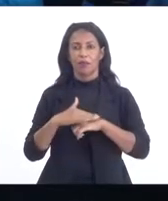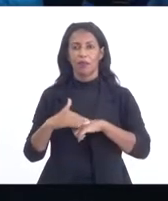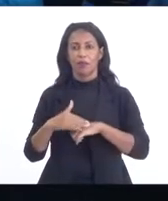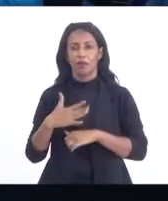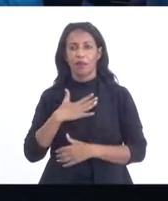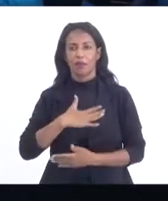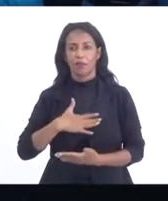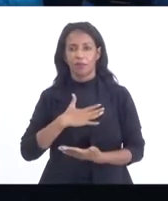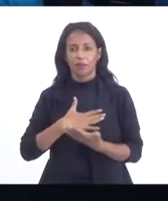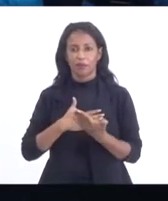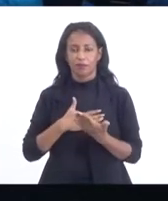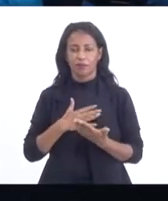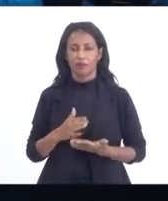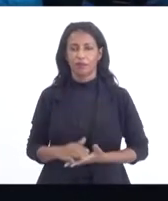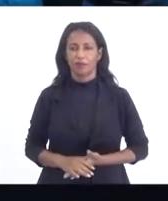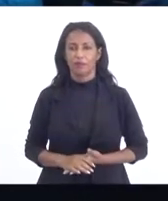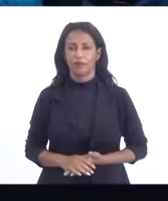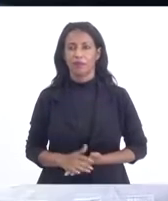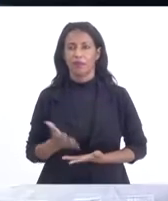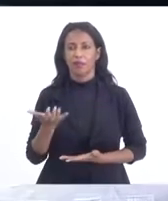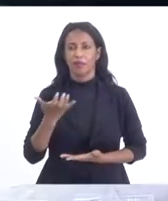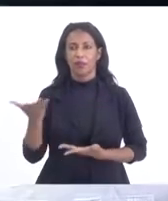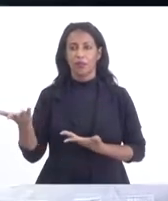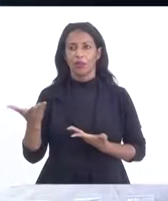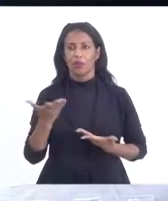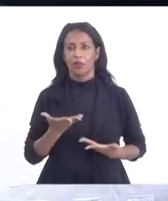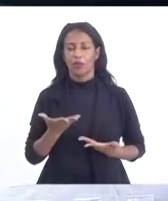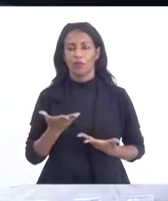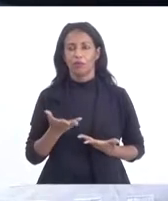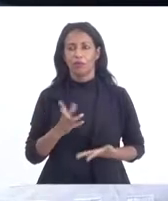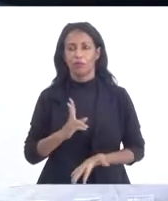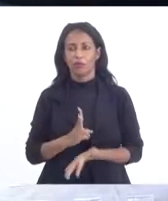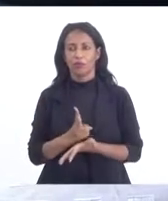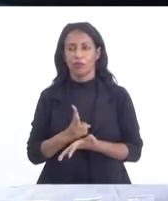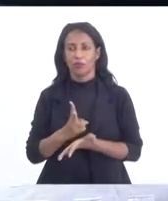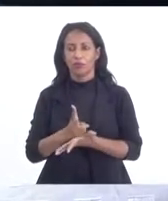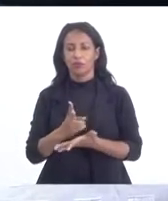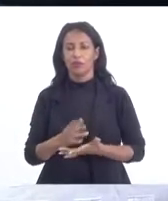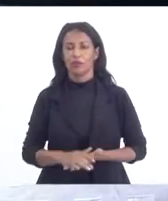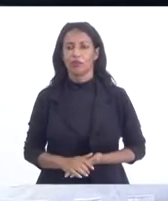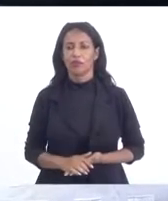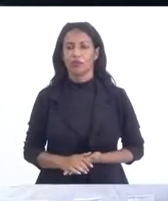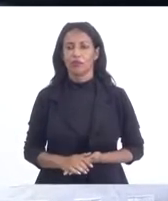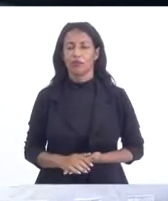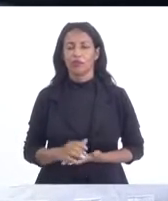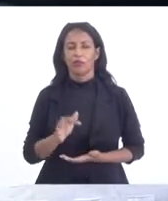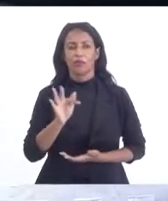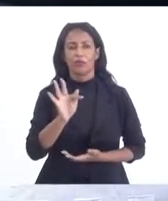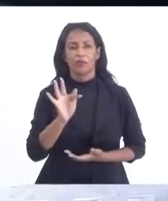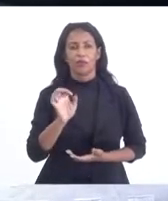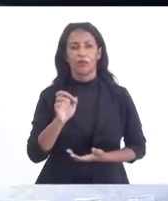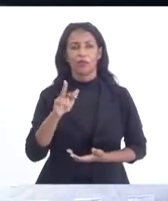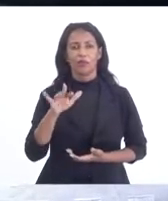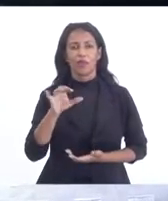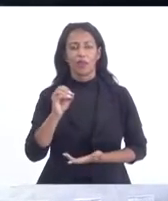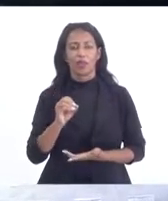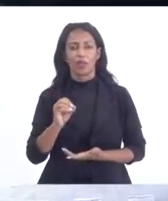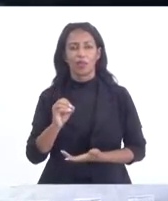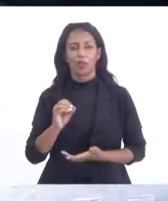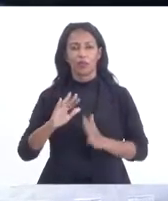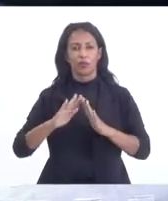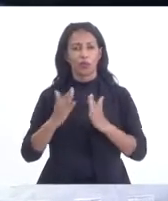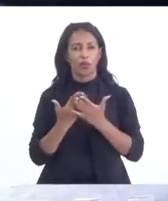prazer ter te conhecido. E quero convidar agora, para dar prosseguimento na fala, o senhor Fernando Penigeiro, do